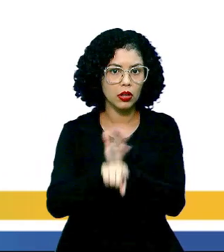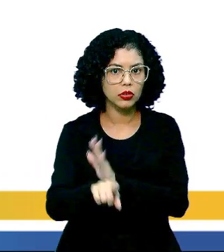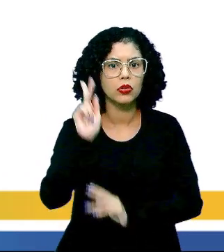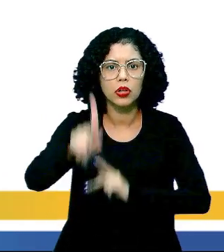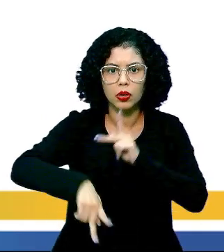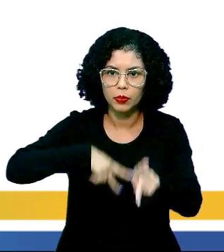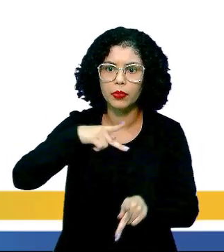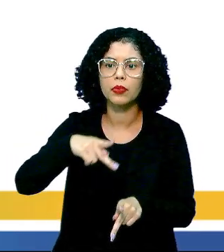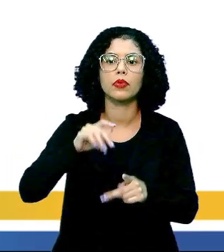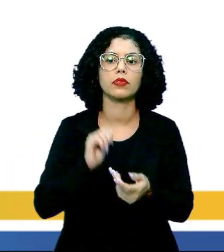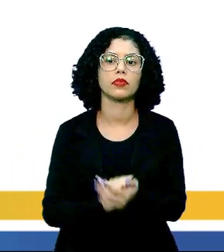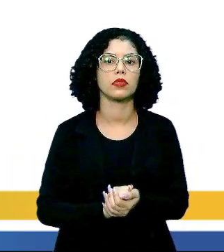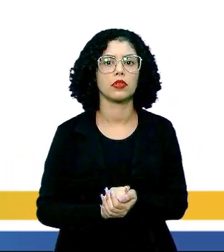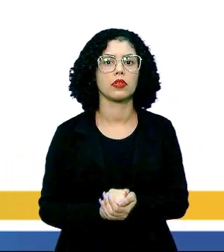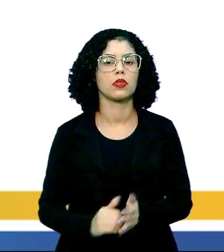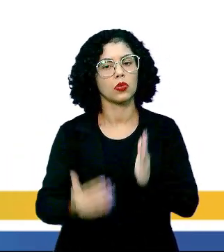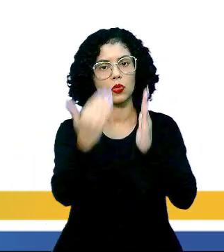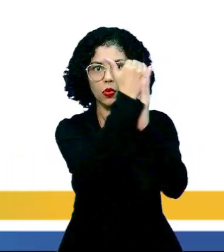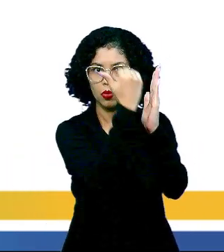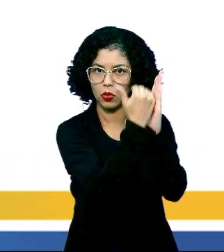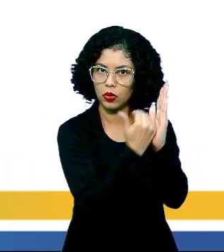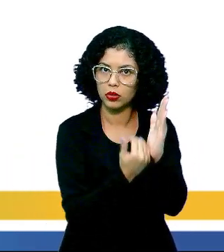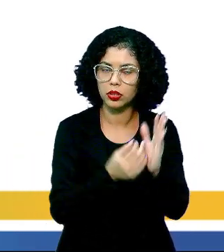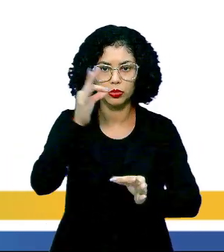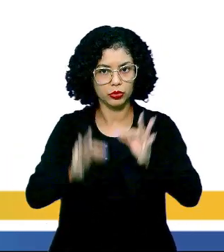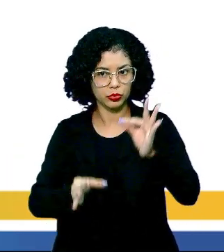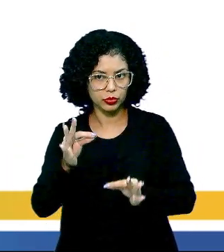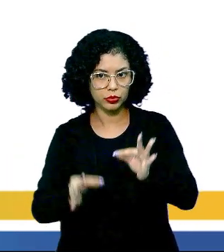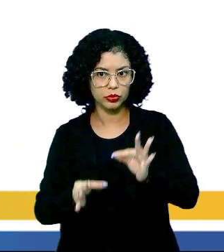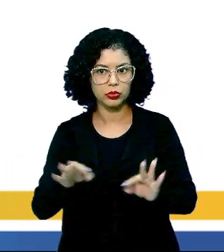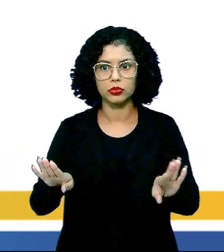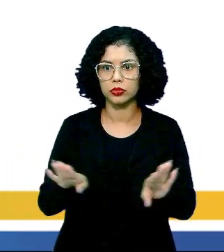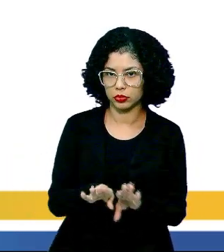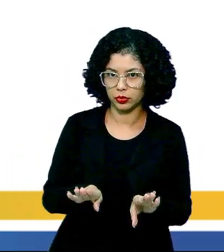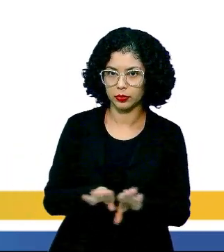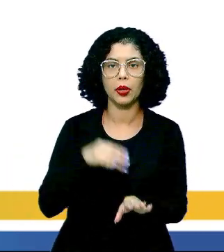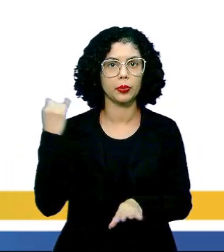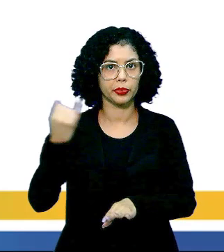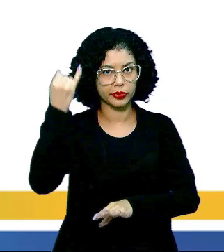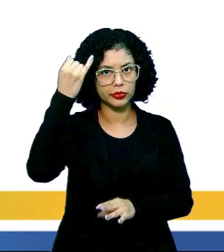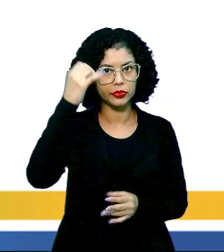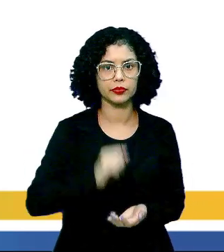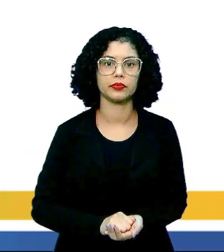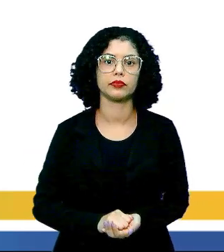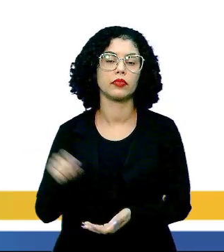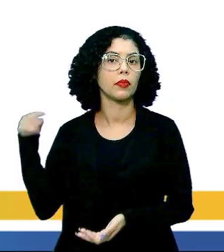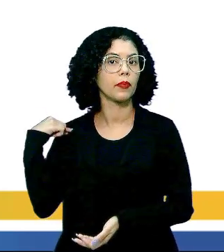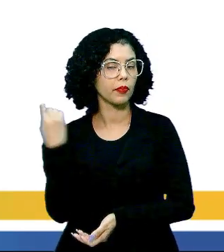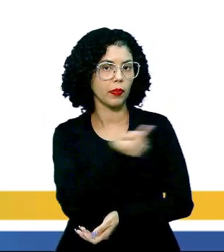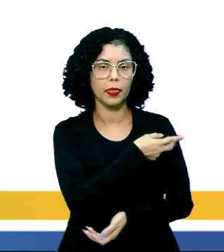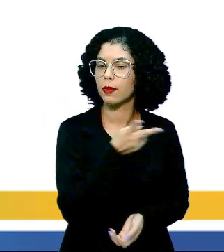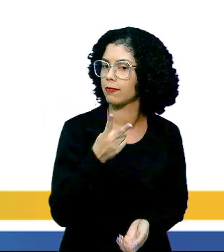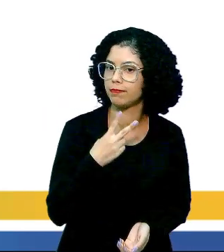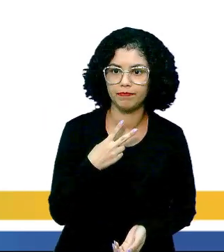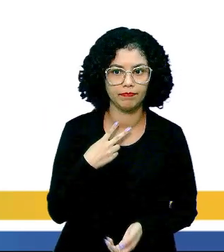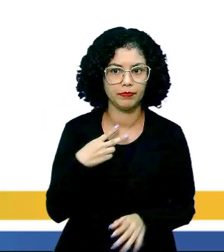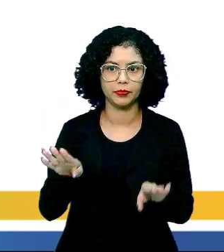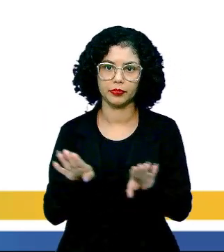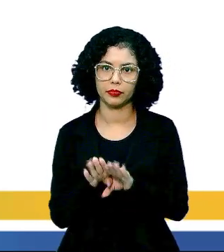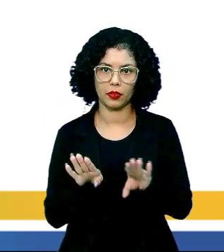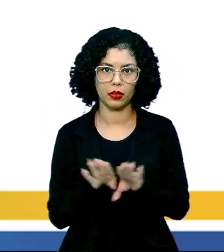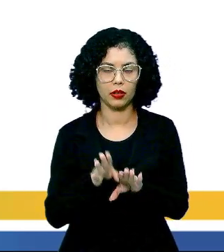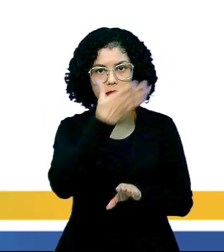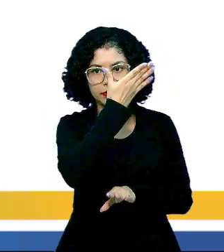da população, o ordenamento jurídico, isso também é muito importante e que nós não podemos